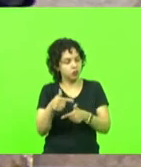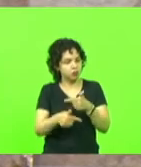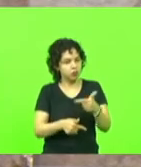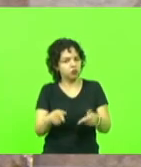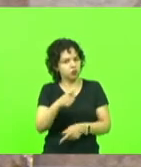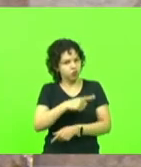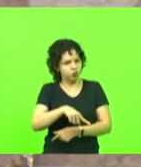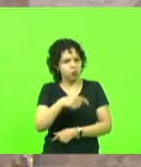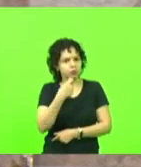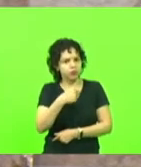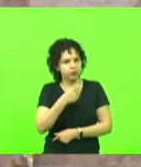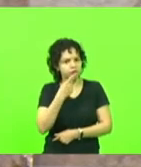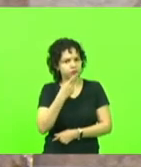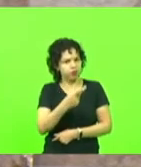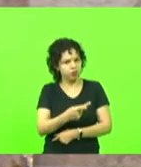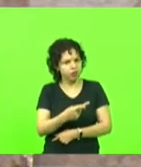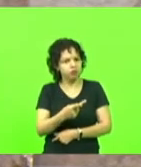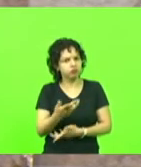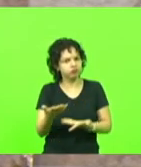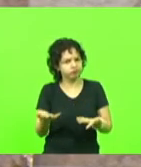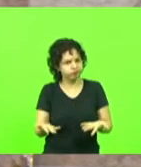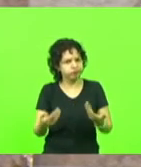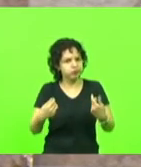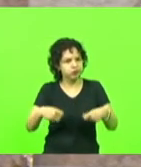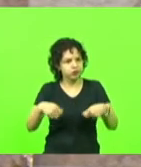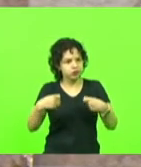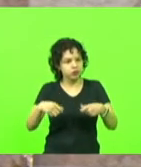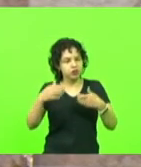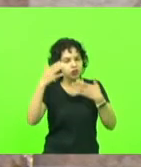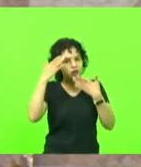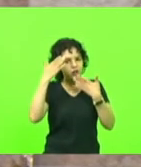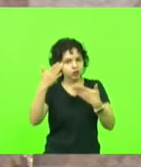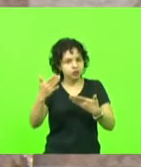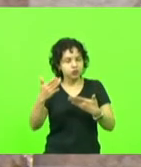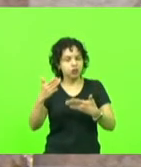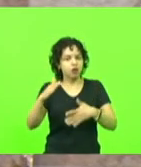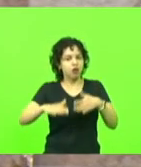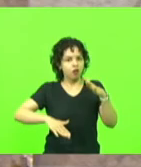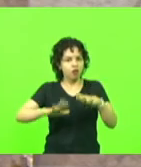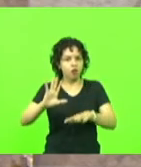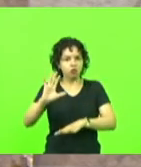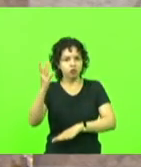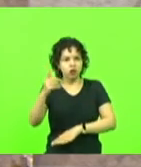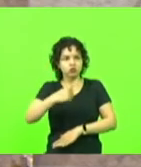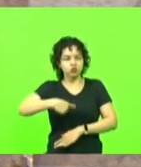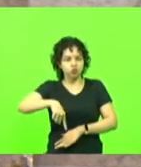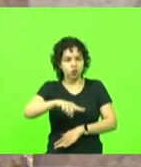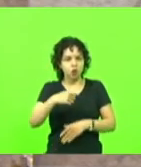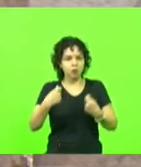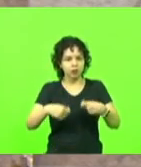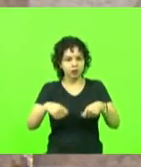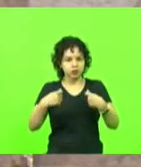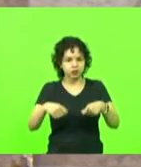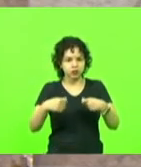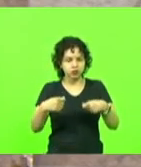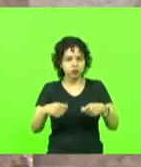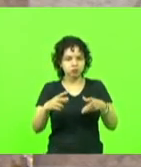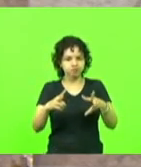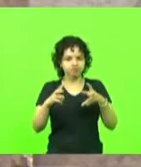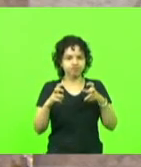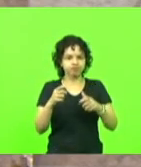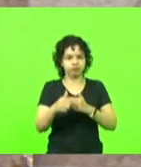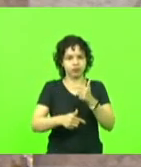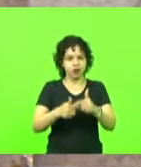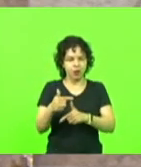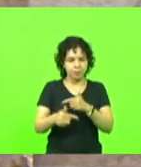ei, vamos agradecer. Tem hora que a gente tem que reconhecer o trabalho que está sendo feito, e não é apenas